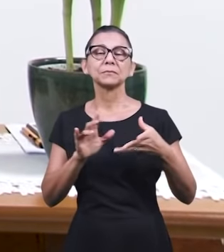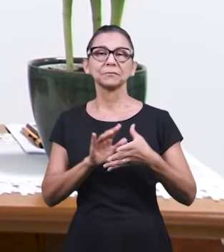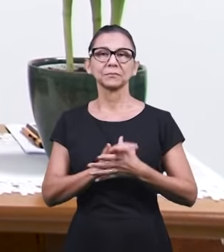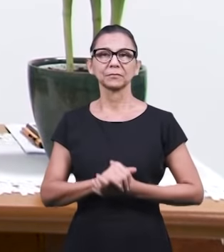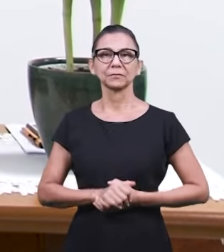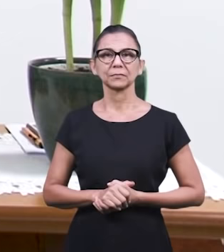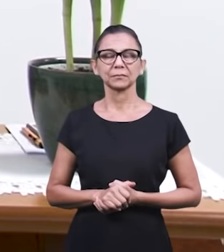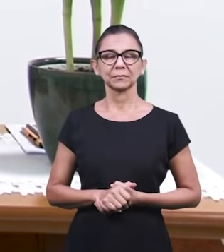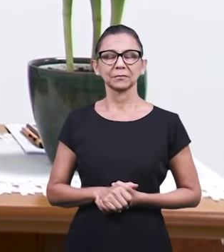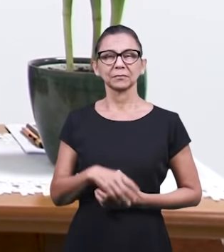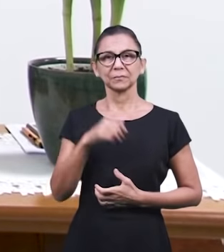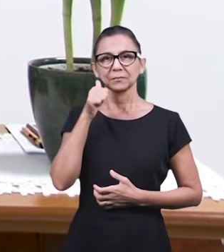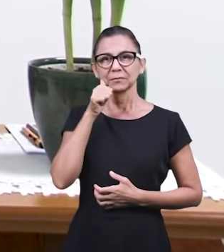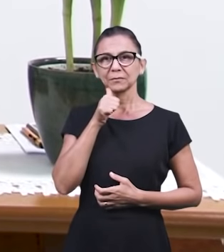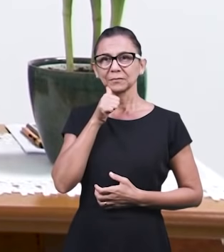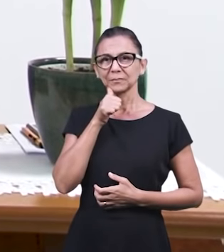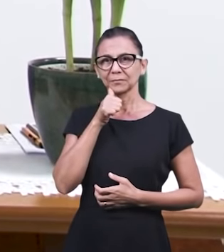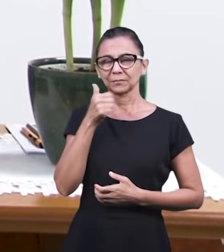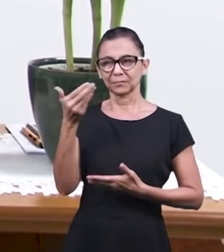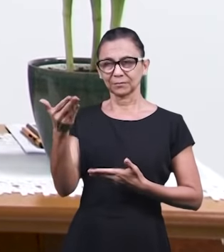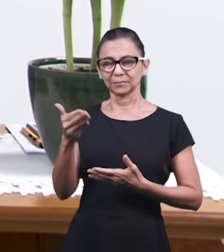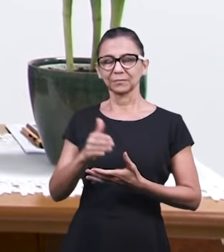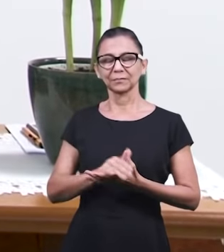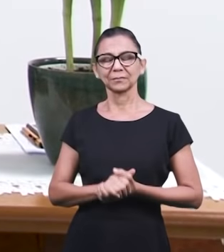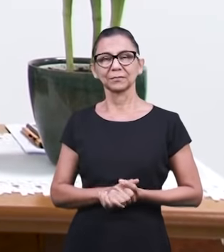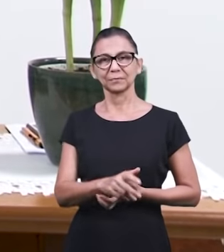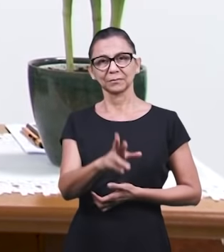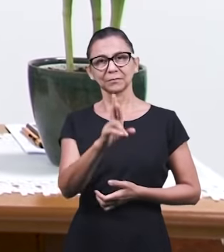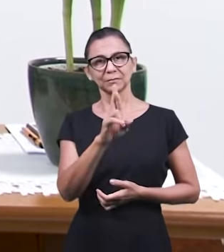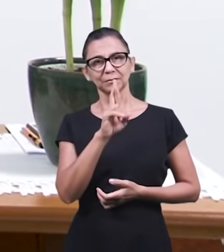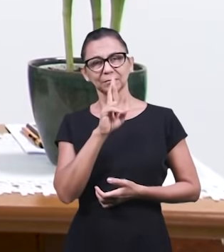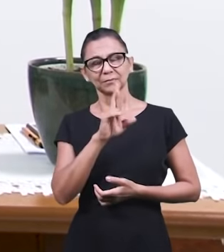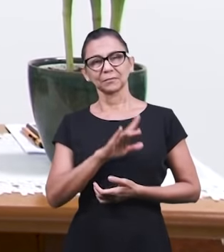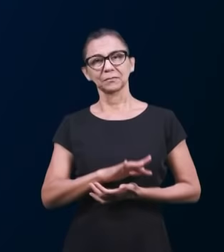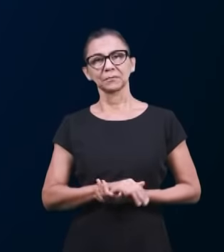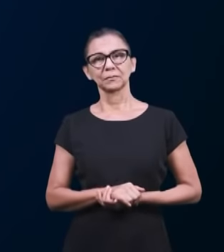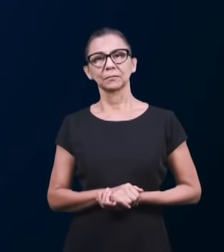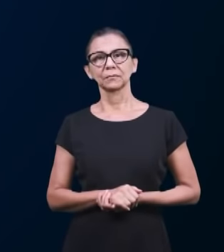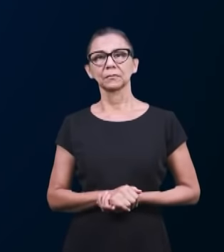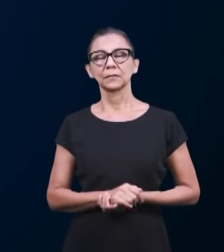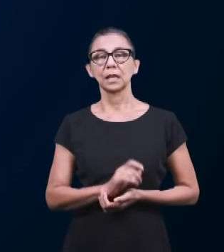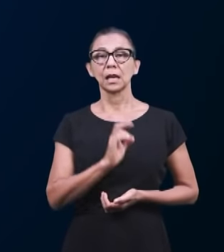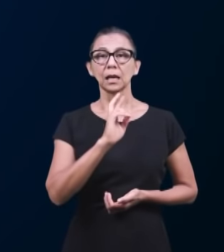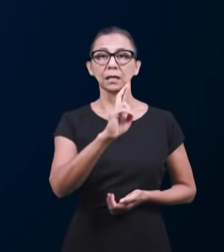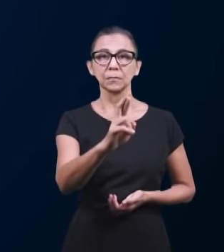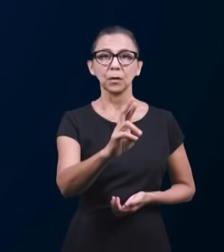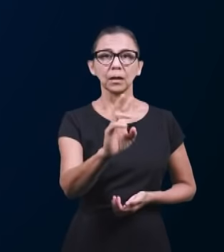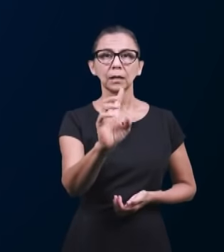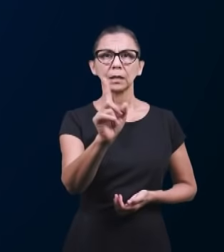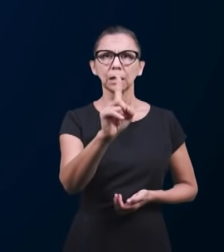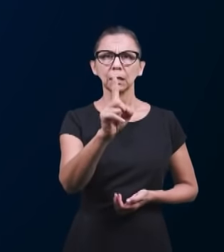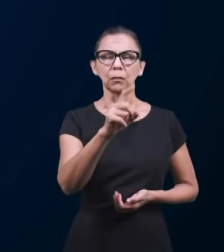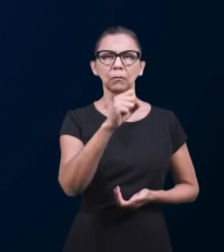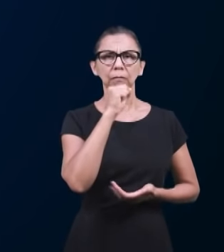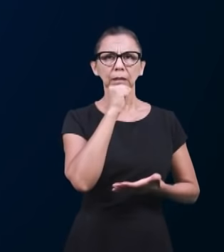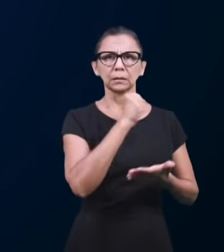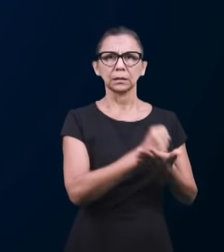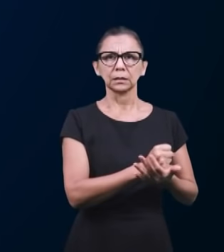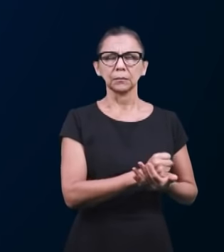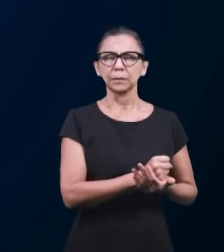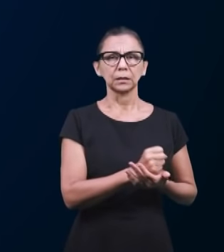Maxilane Souza, de Contagem, Minas Gerais, uma senhora. Vamos ouvir a nossa irmã. Não. No Velho Testamento, o